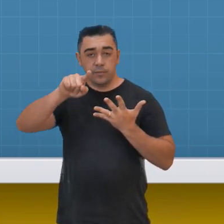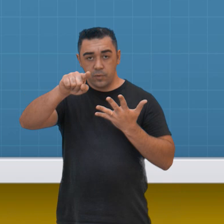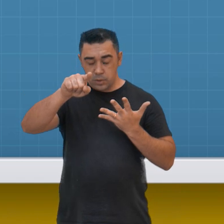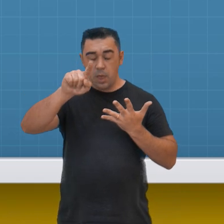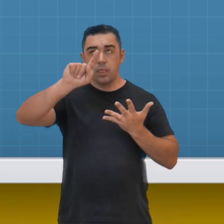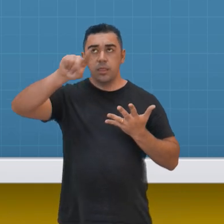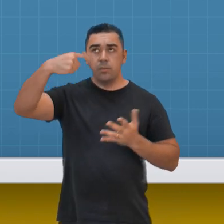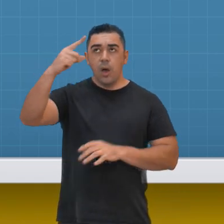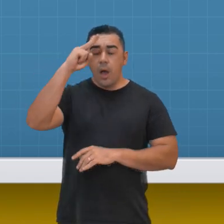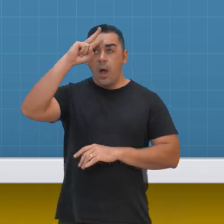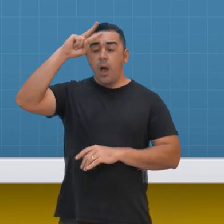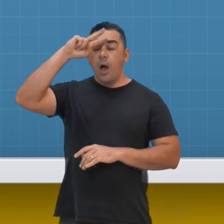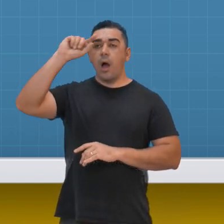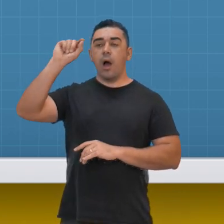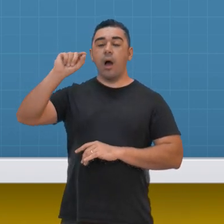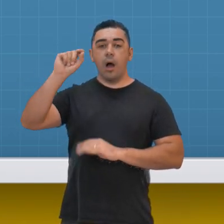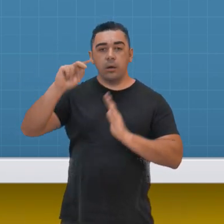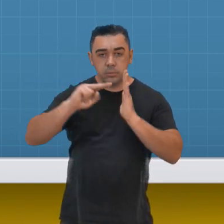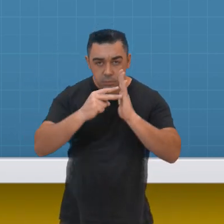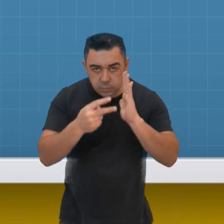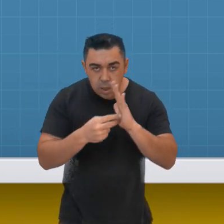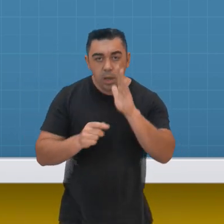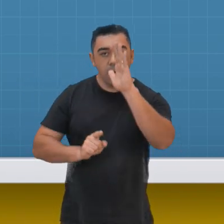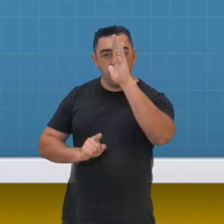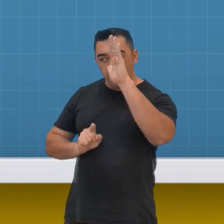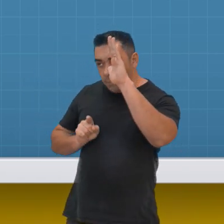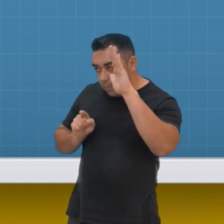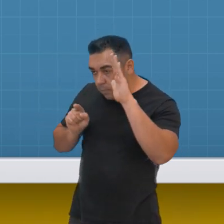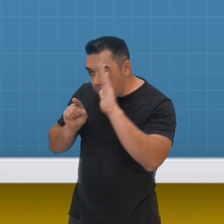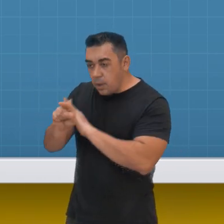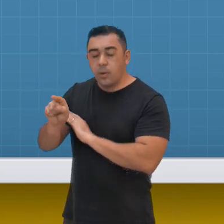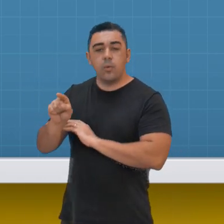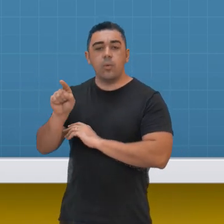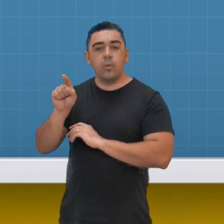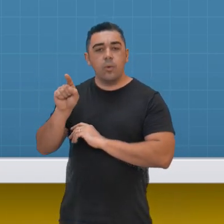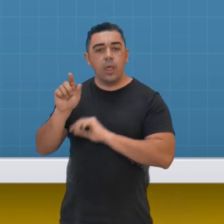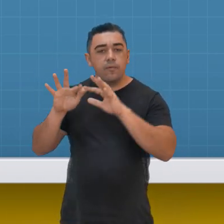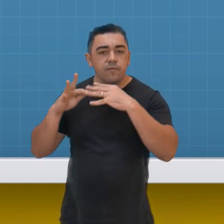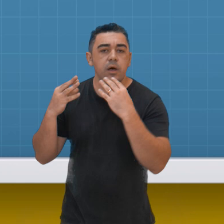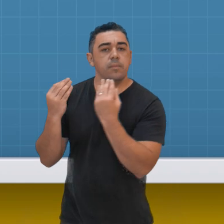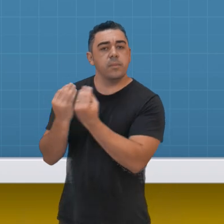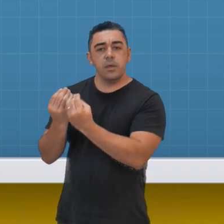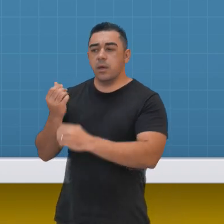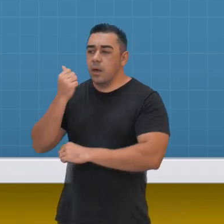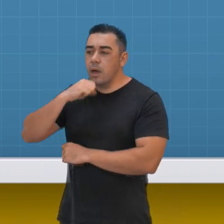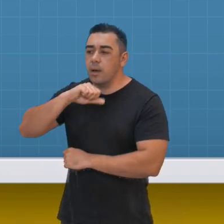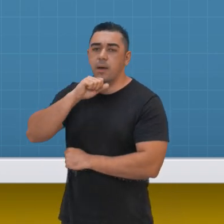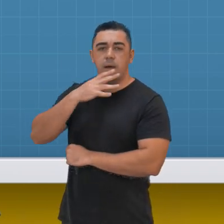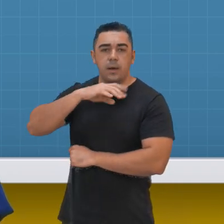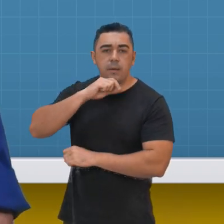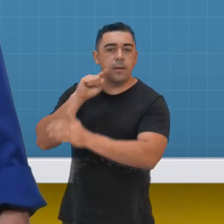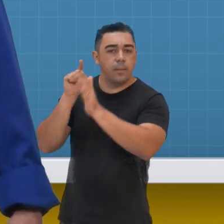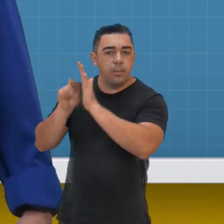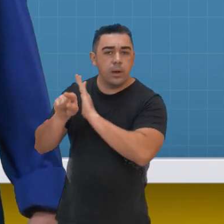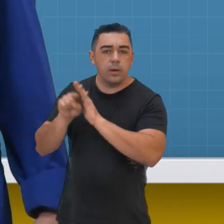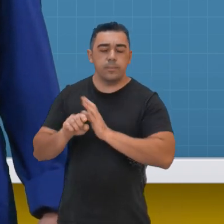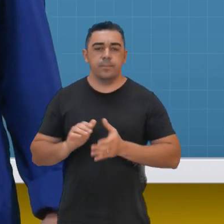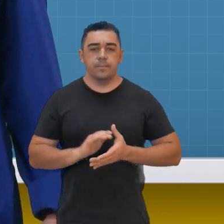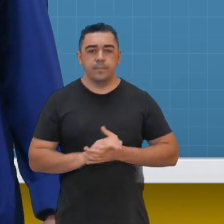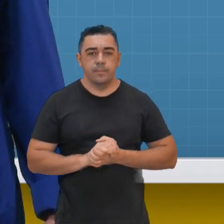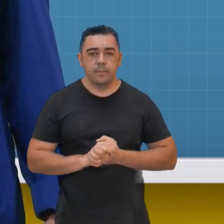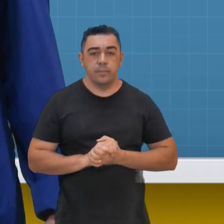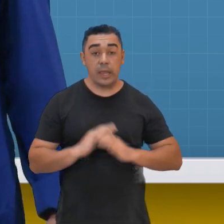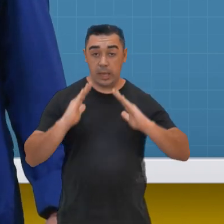depois, se você lembrar direitinho, você pergunta lá para os seus familiares, né? Em casa